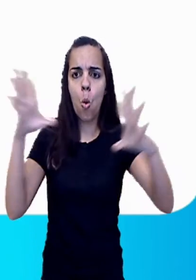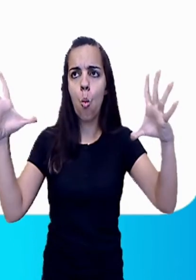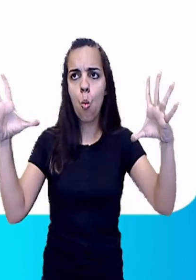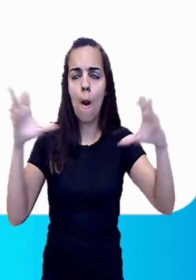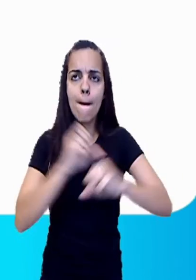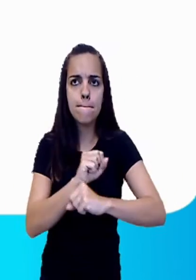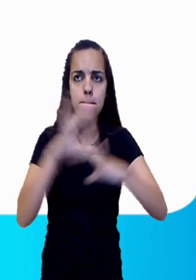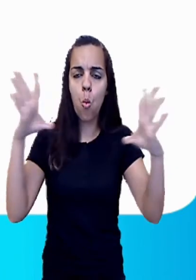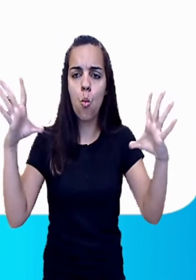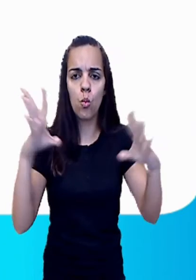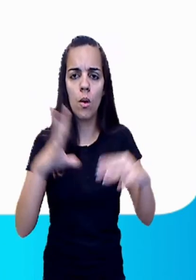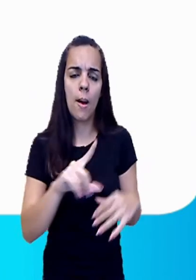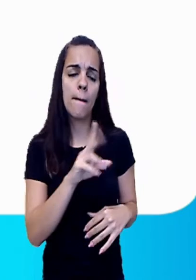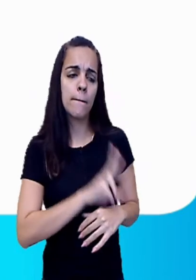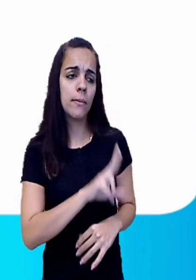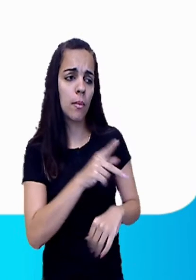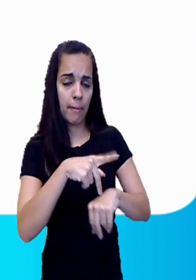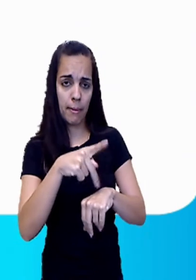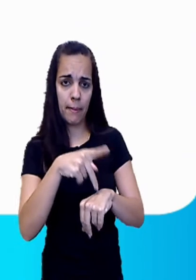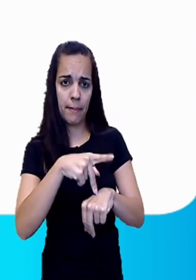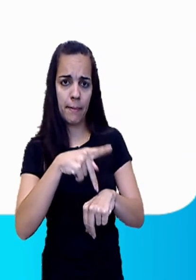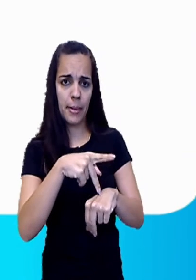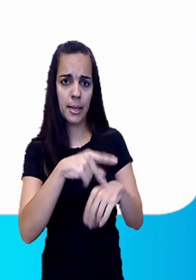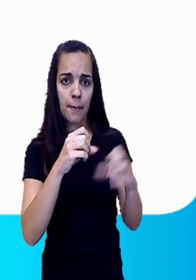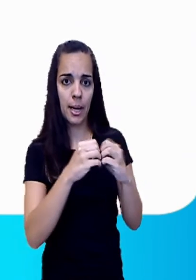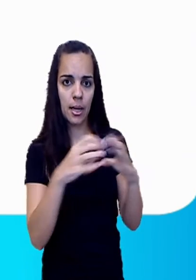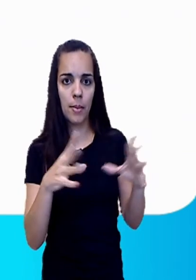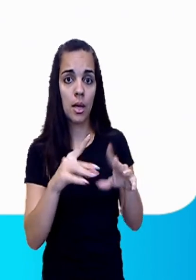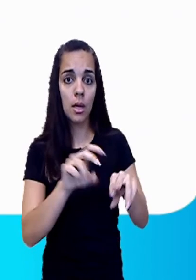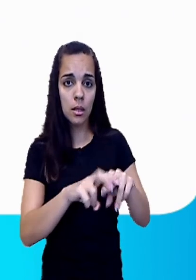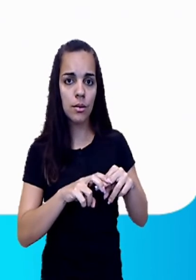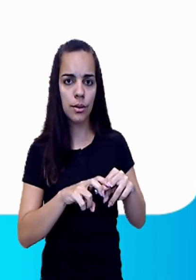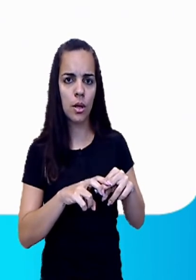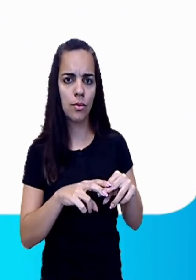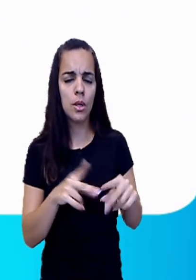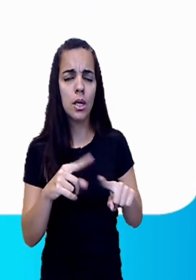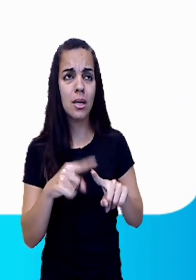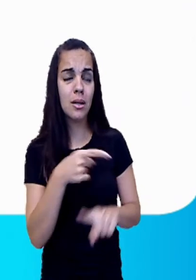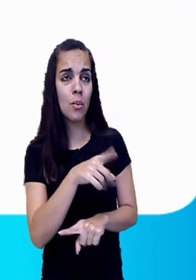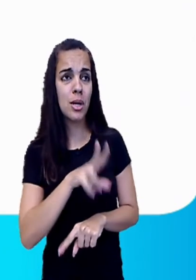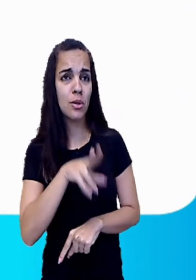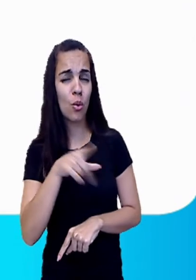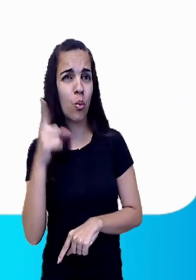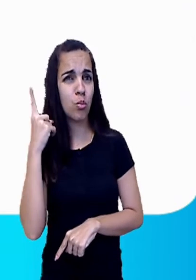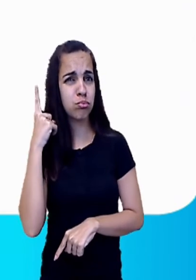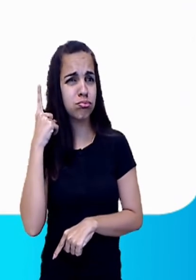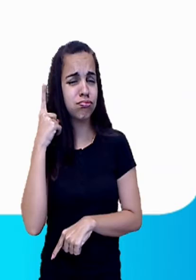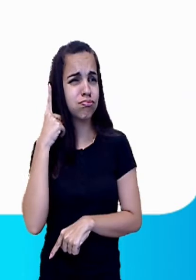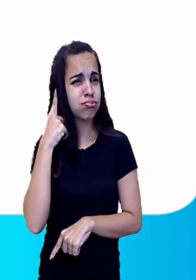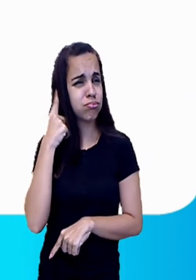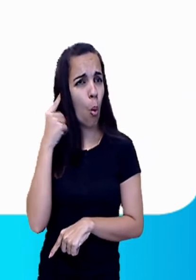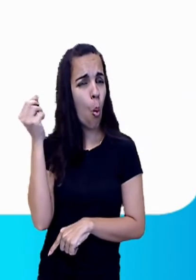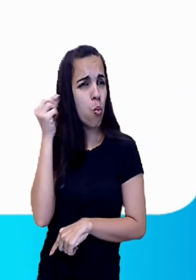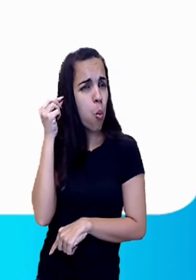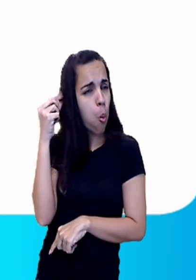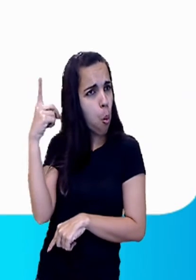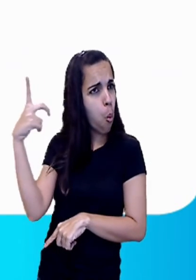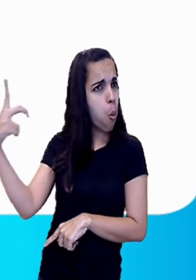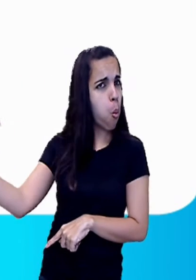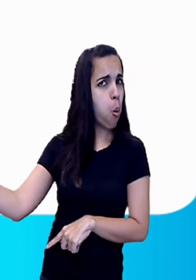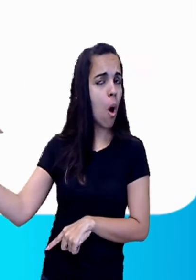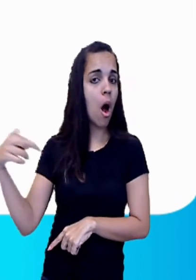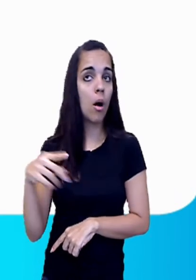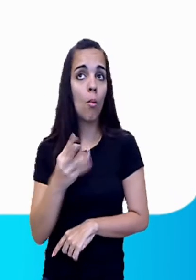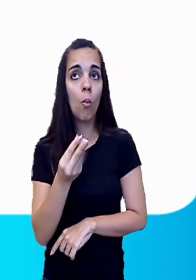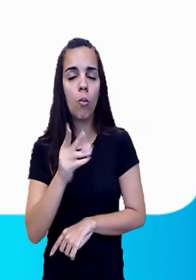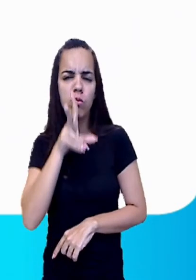minério. Então, é uma poluição sonora. Poluição sonora são sons muito altos que são provocados, que podem